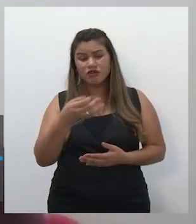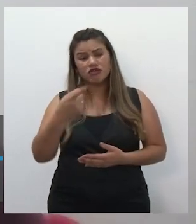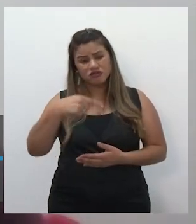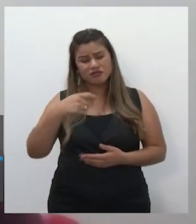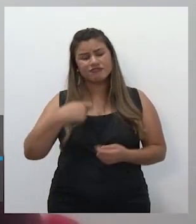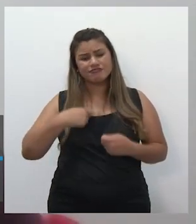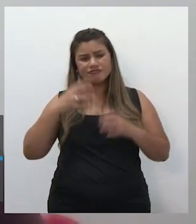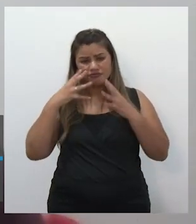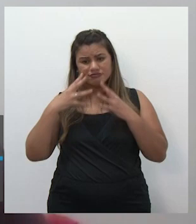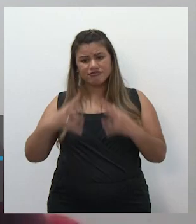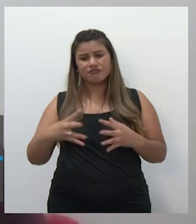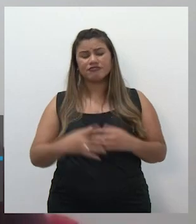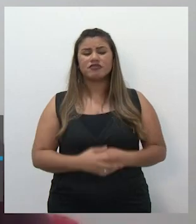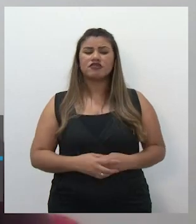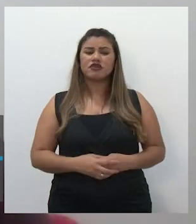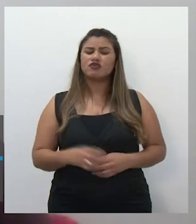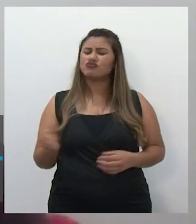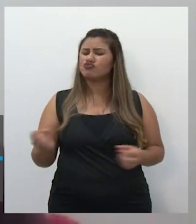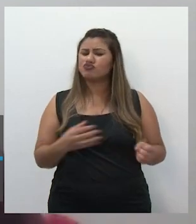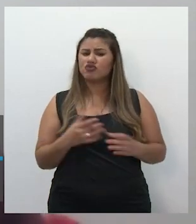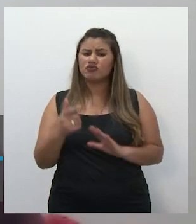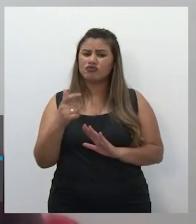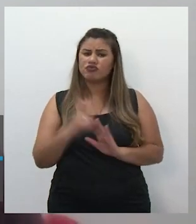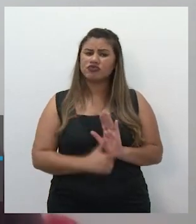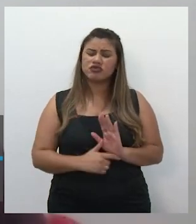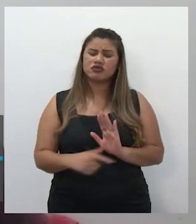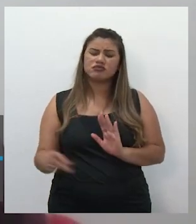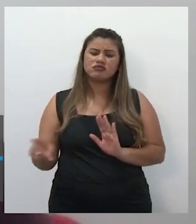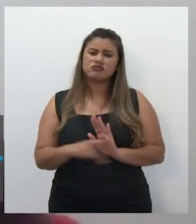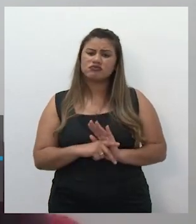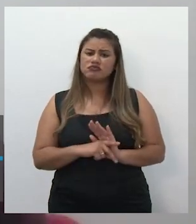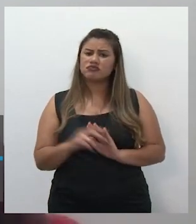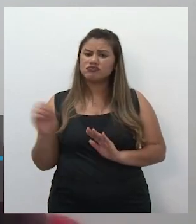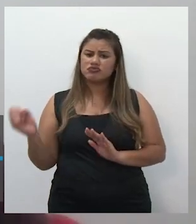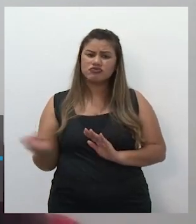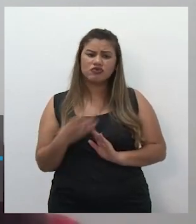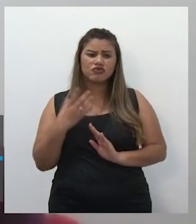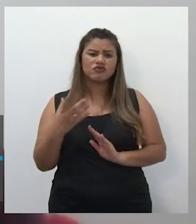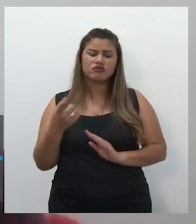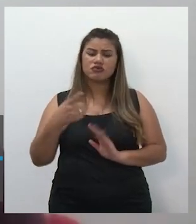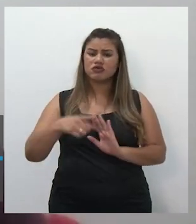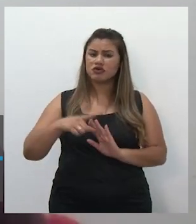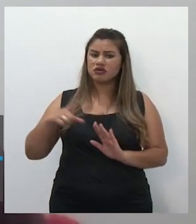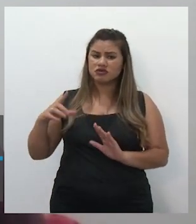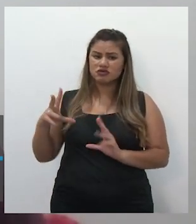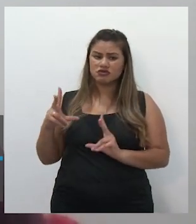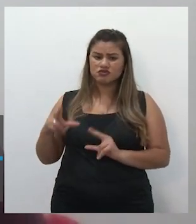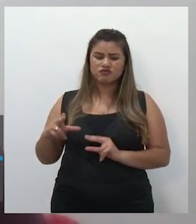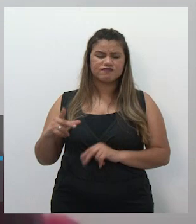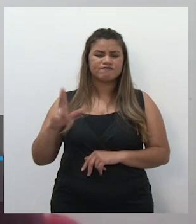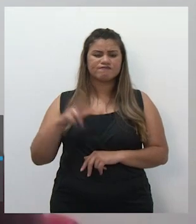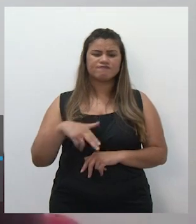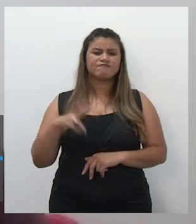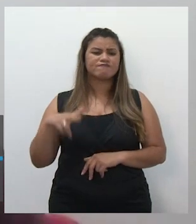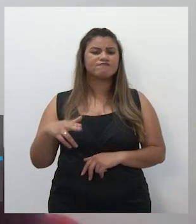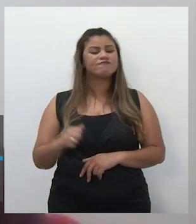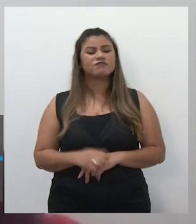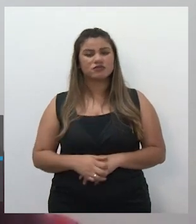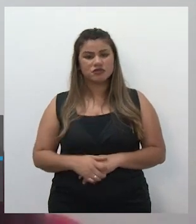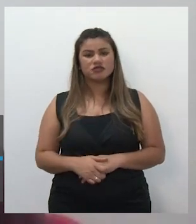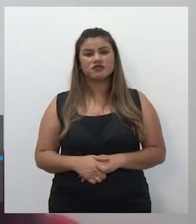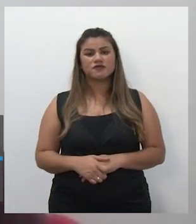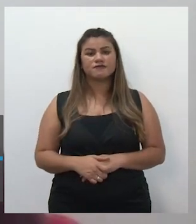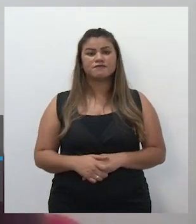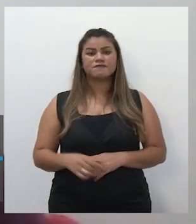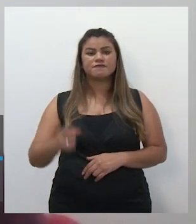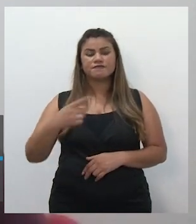realmente novo, né? Esse modelo de construção de material é novo, nós nunca tivemos um material construído dessa forma. Então, é óbvio